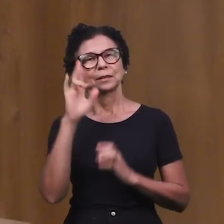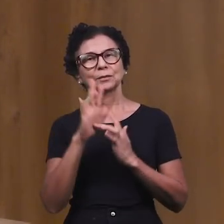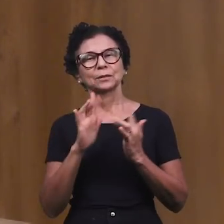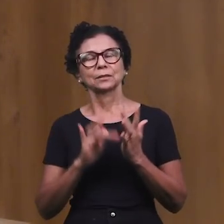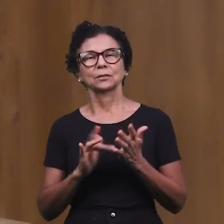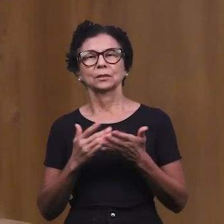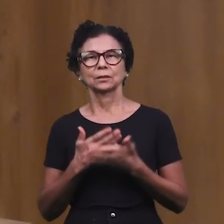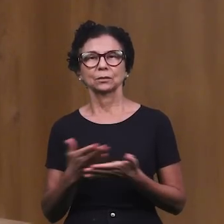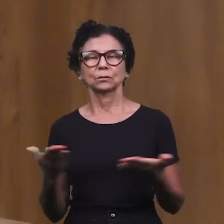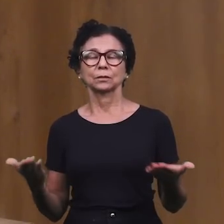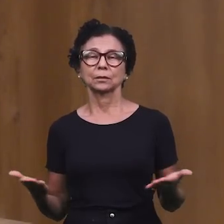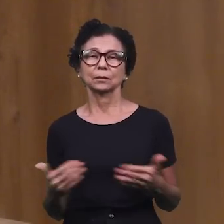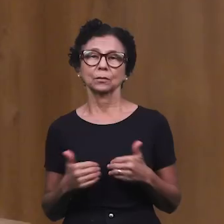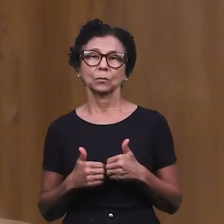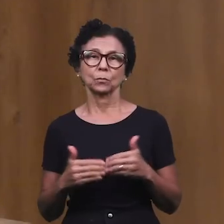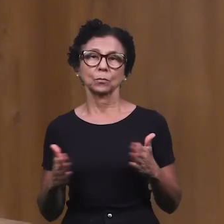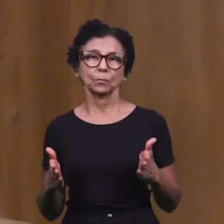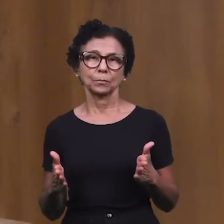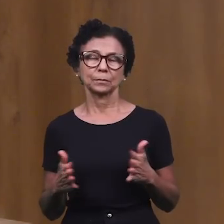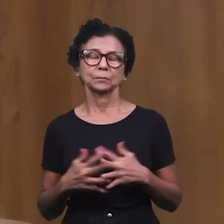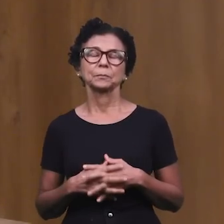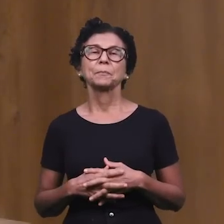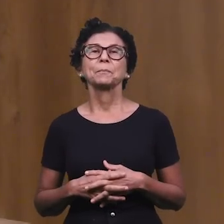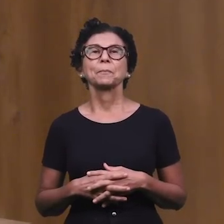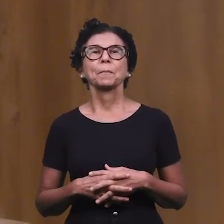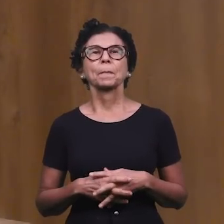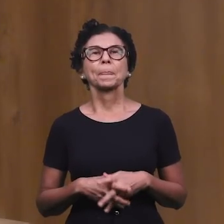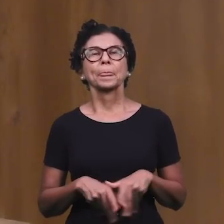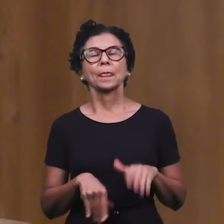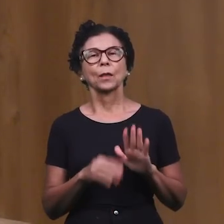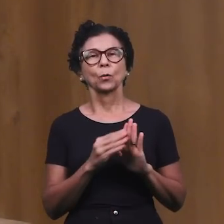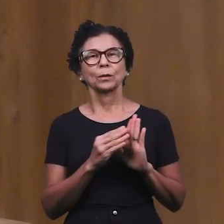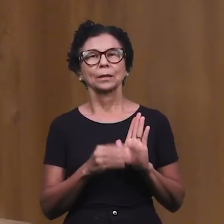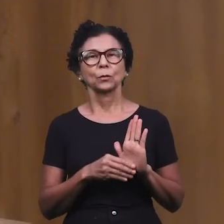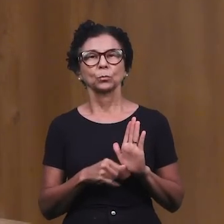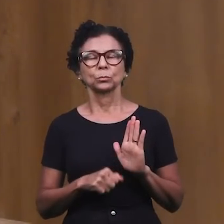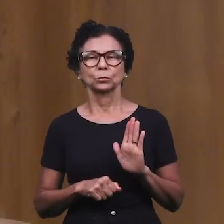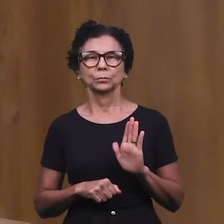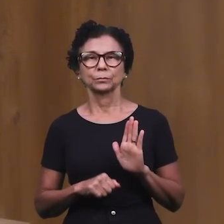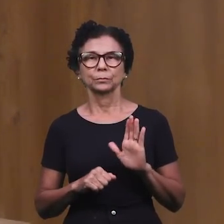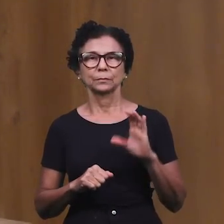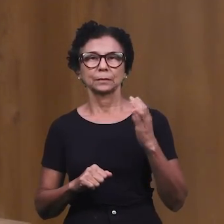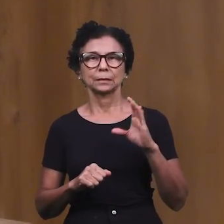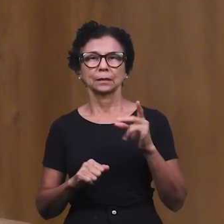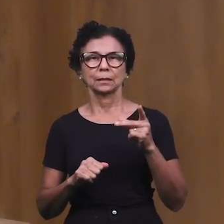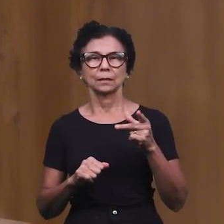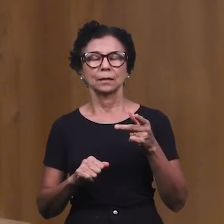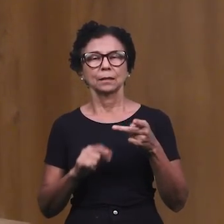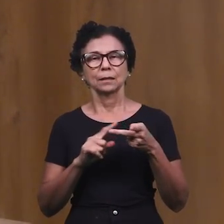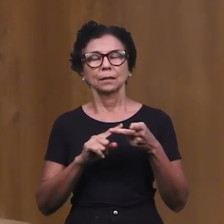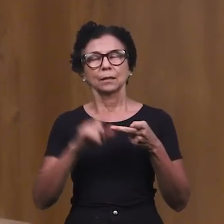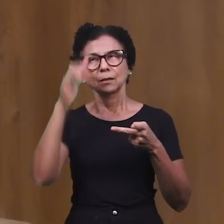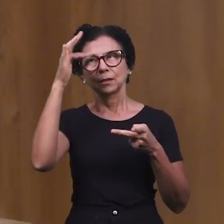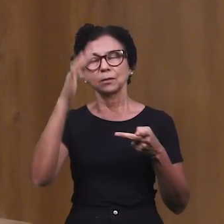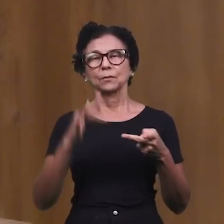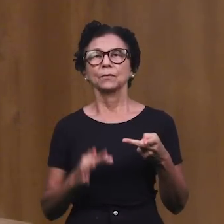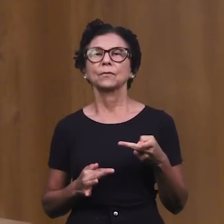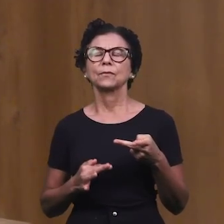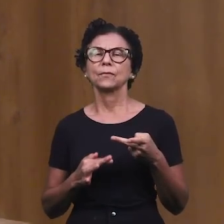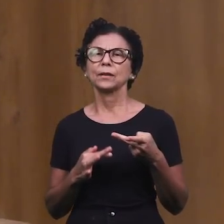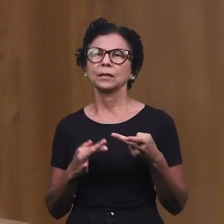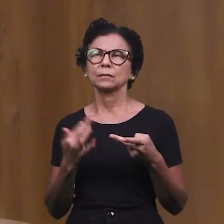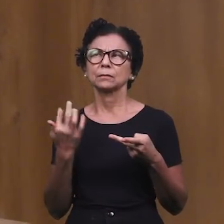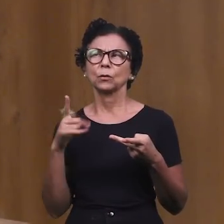do Senhor Jesus. Estamos iniciando aqui agora mais um episódio do programa Ciência e Fé. E como em